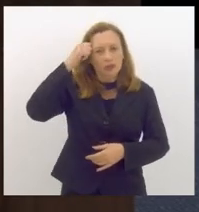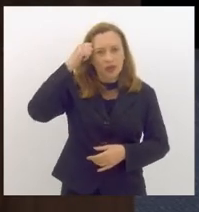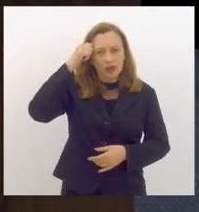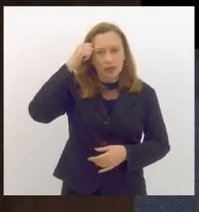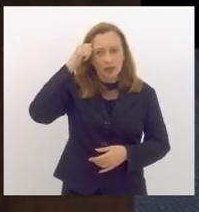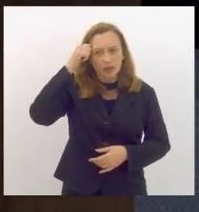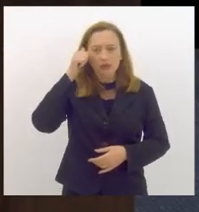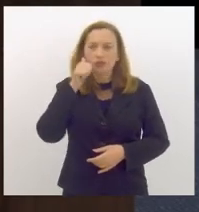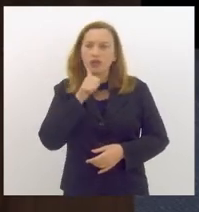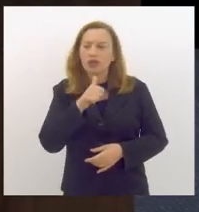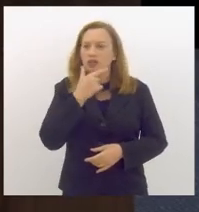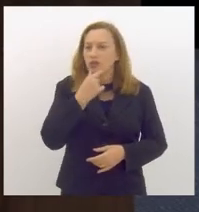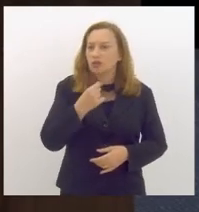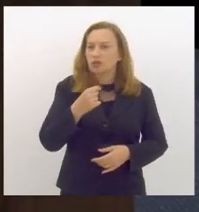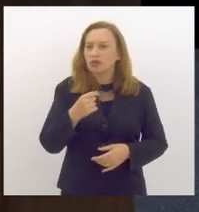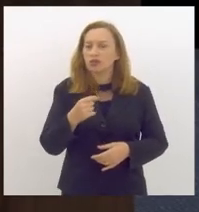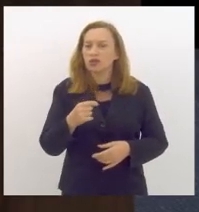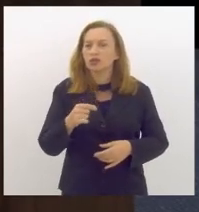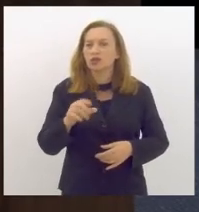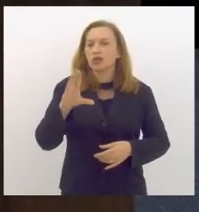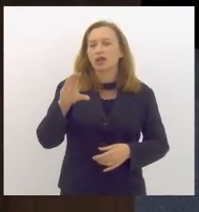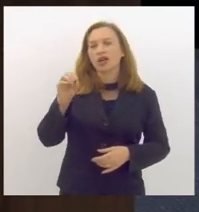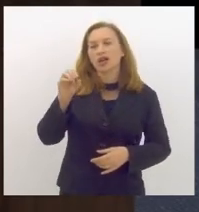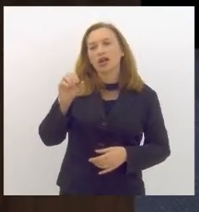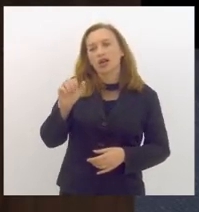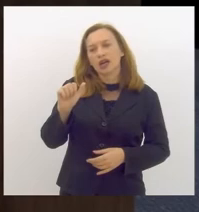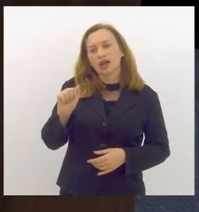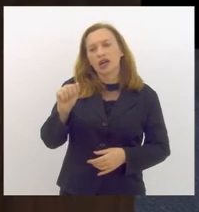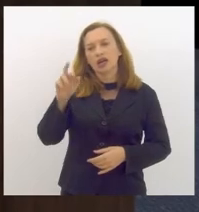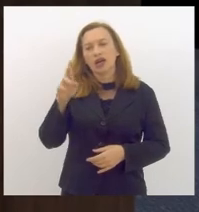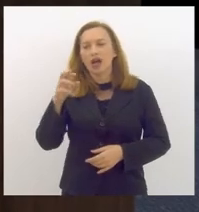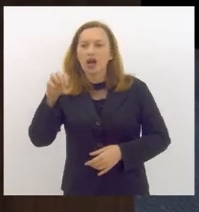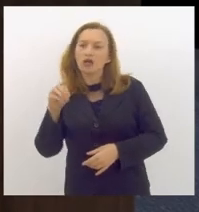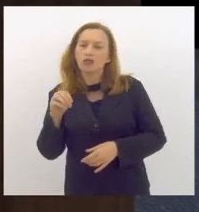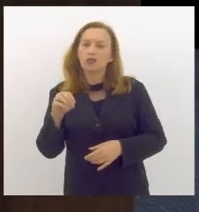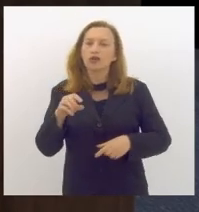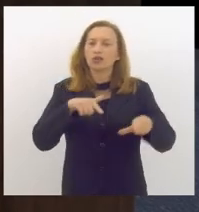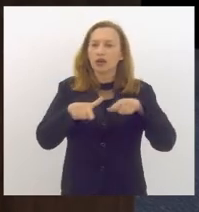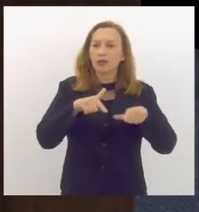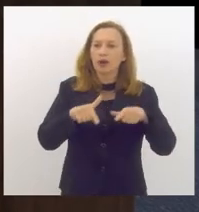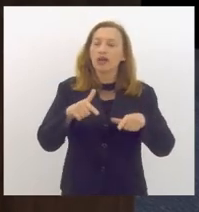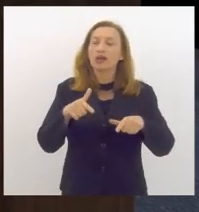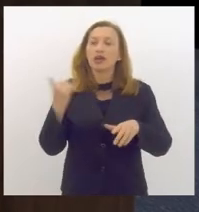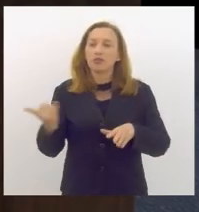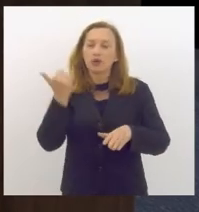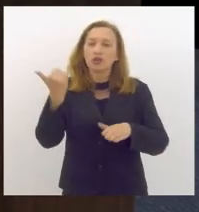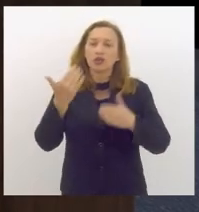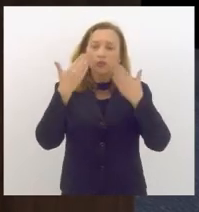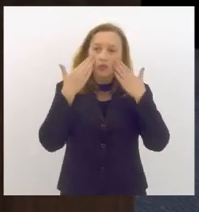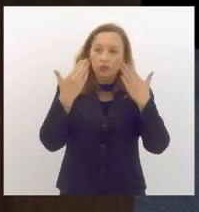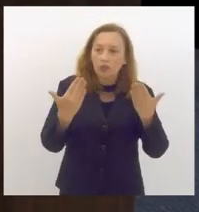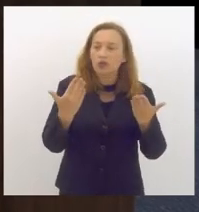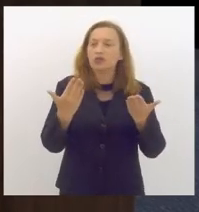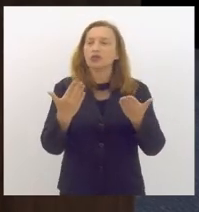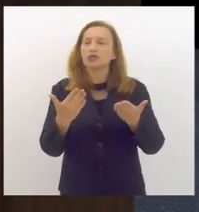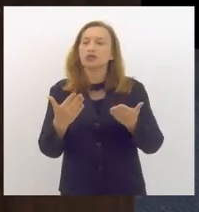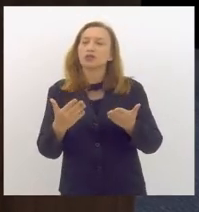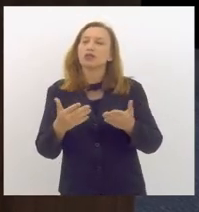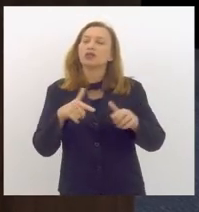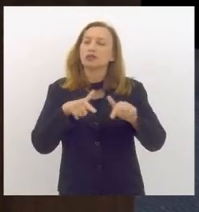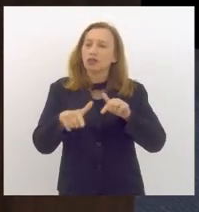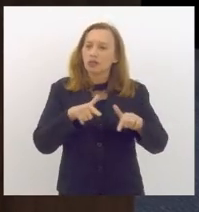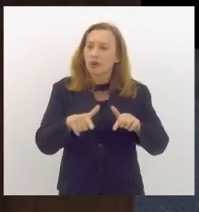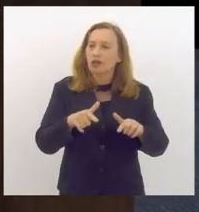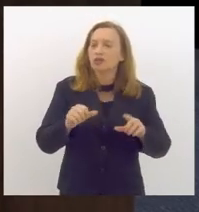pretas se candidataram a um cargo eletivo. Isso é muito importante, isso demonstra que a nossa sociedade tem demanda